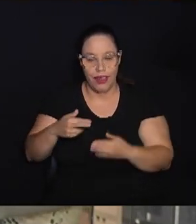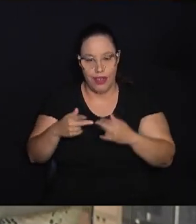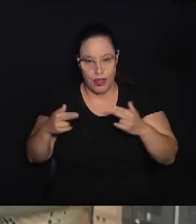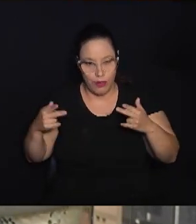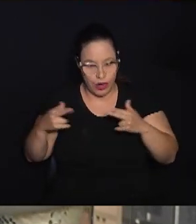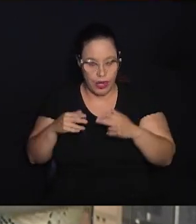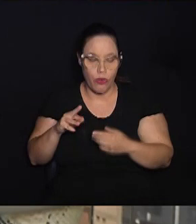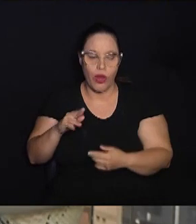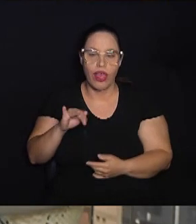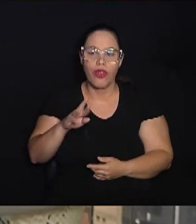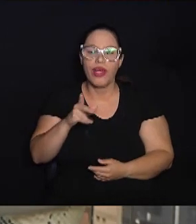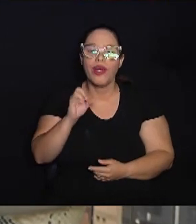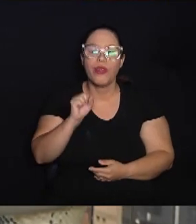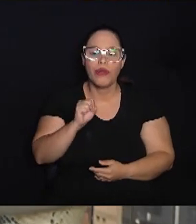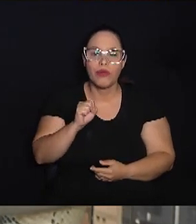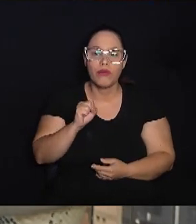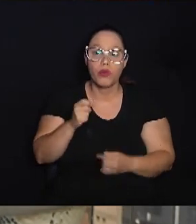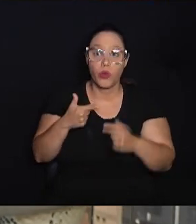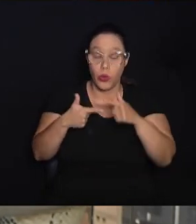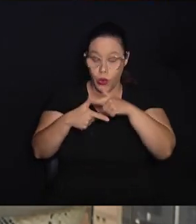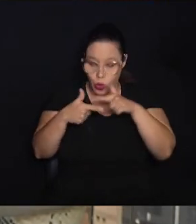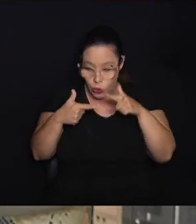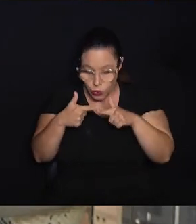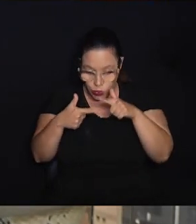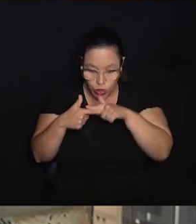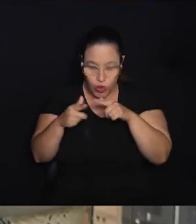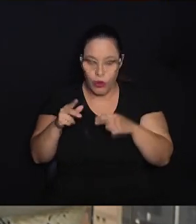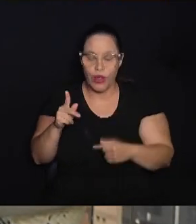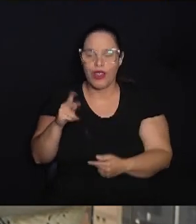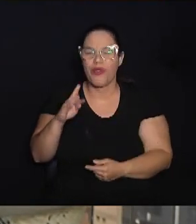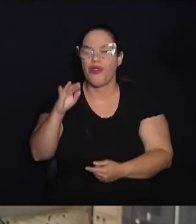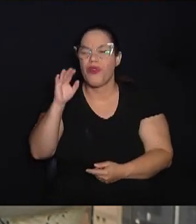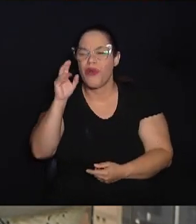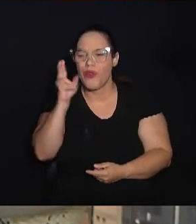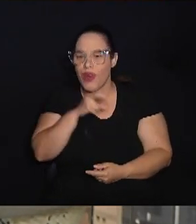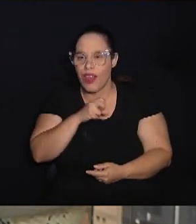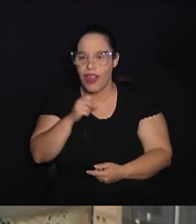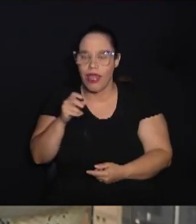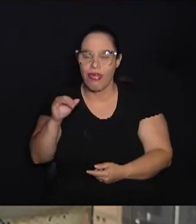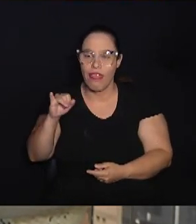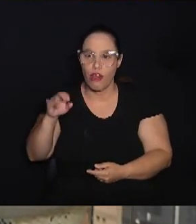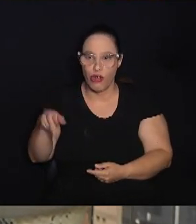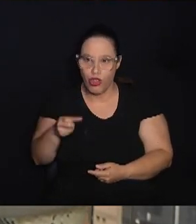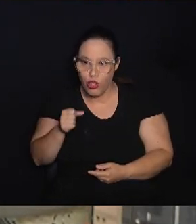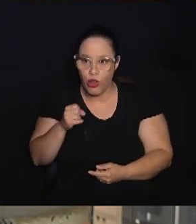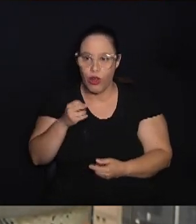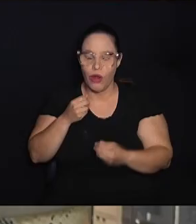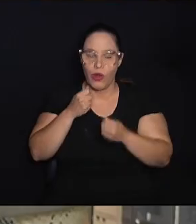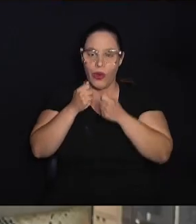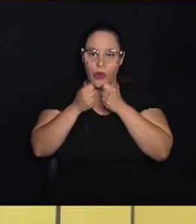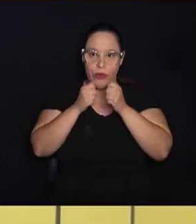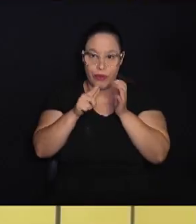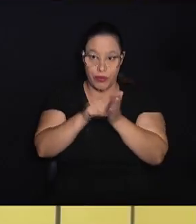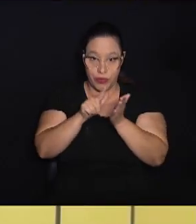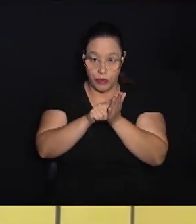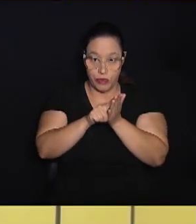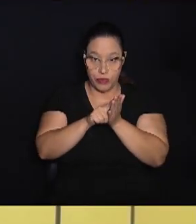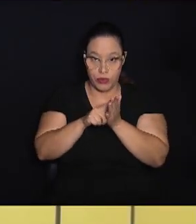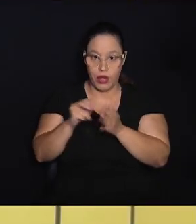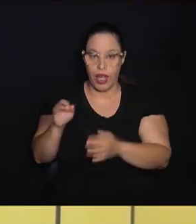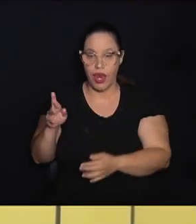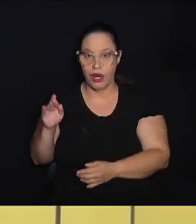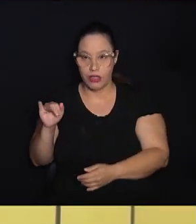quadrinhos e a gente tá aqui com dois Feras do HQ de Campinas que é o DJ Carvalho que é jornalista e quadrinista e o Alexandre